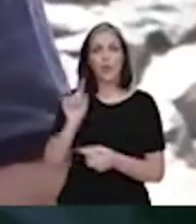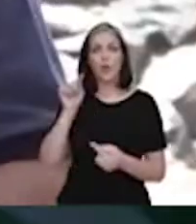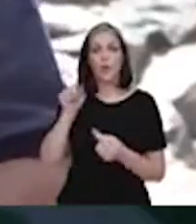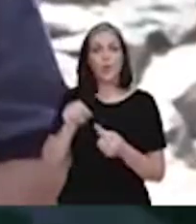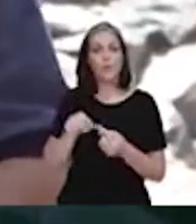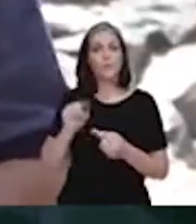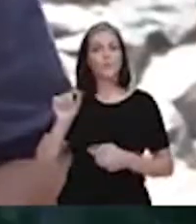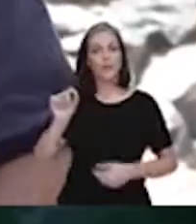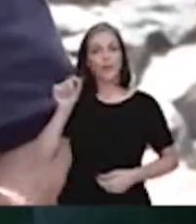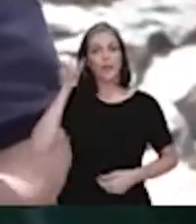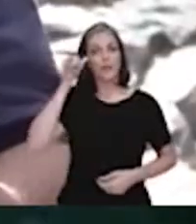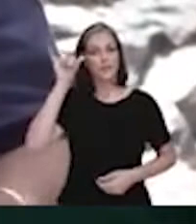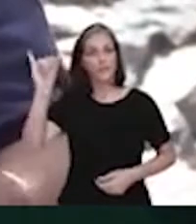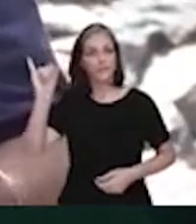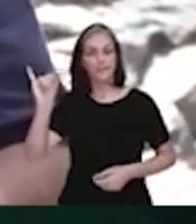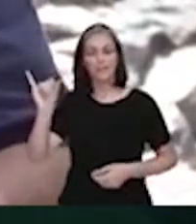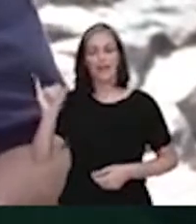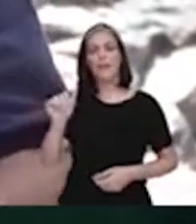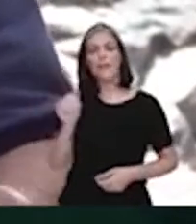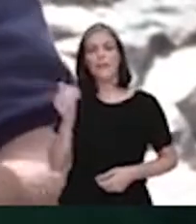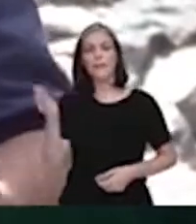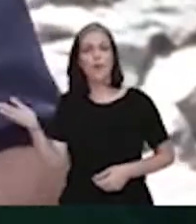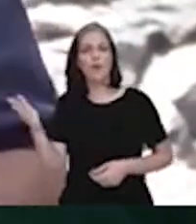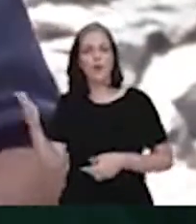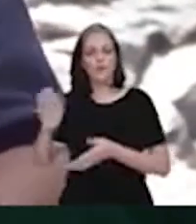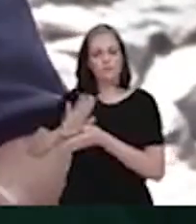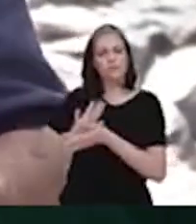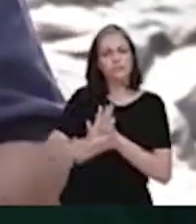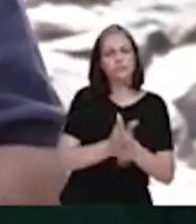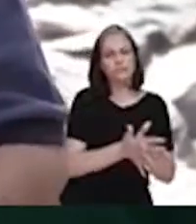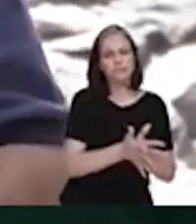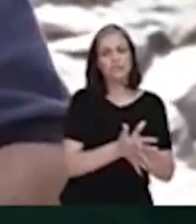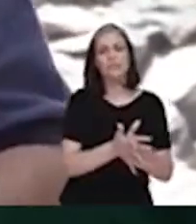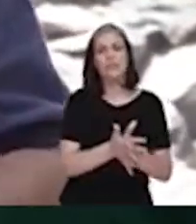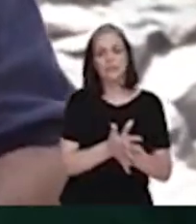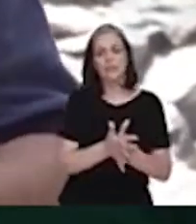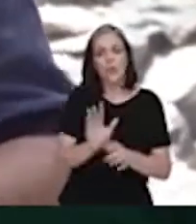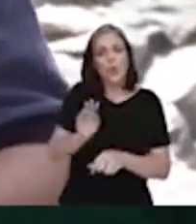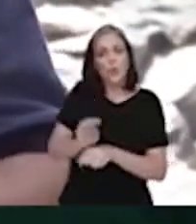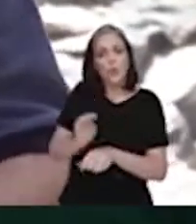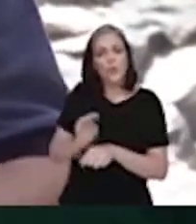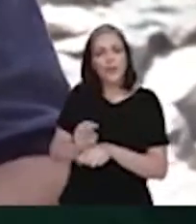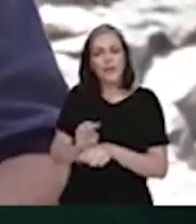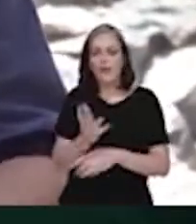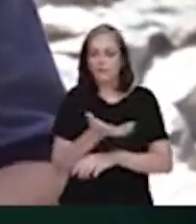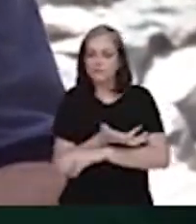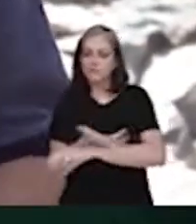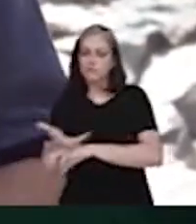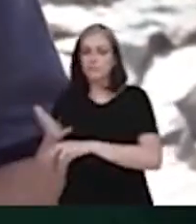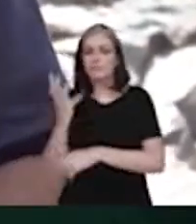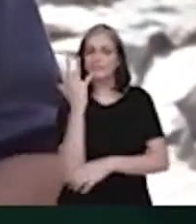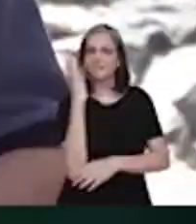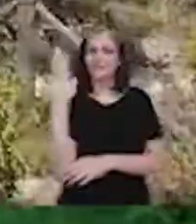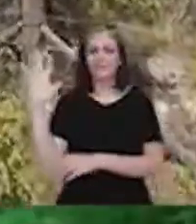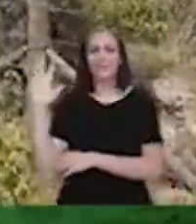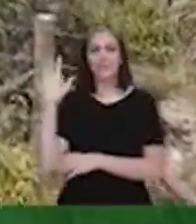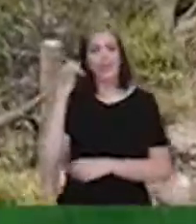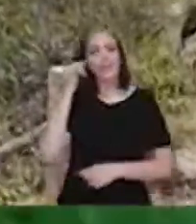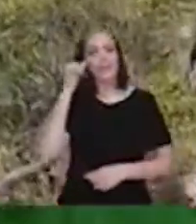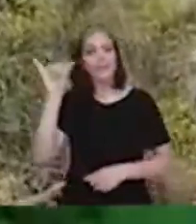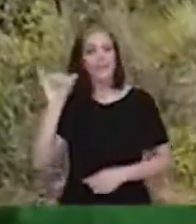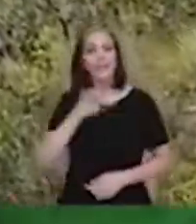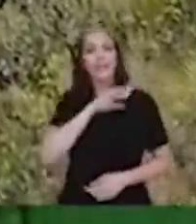principal objetivo dela é isolá-lo e protegê-lo de ações externas e a gente externos para utilizar e favorecer a vegetação